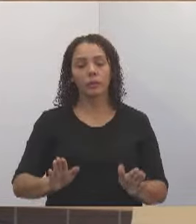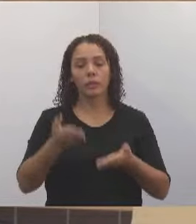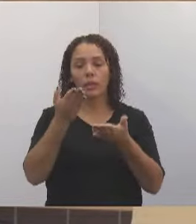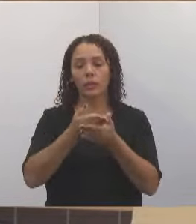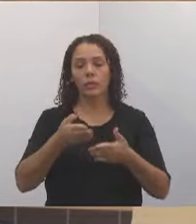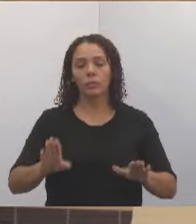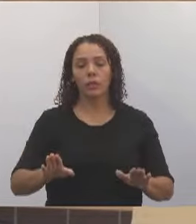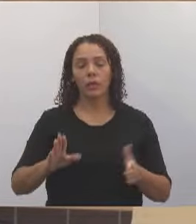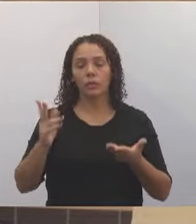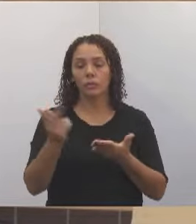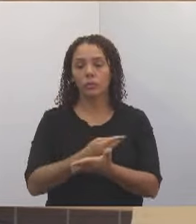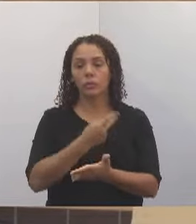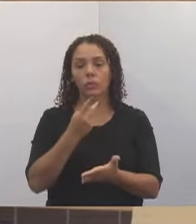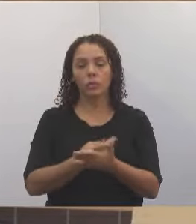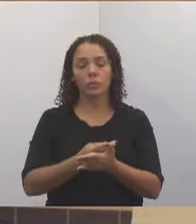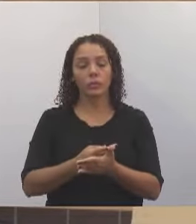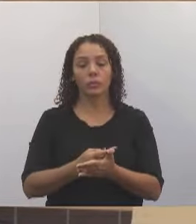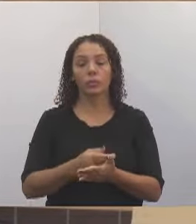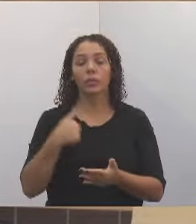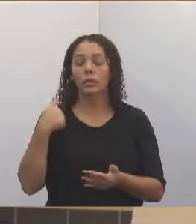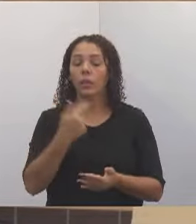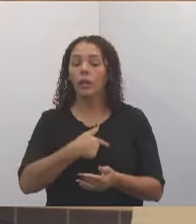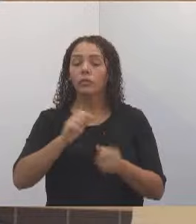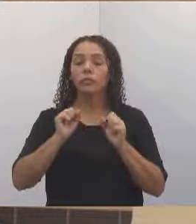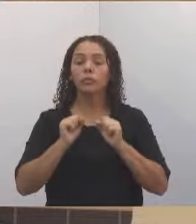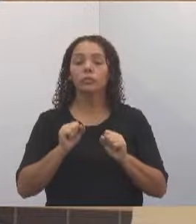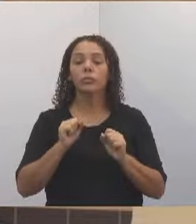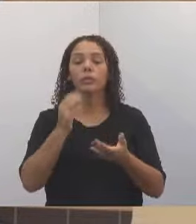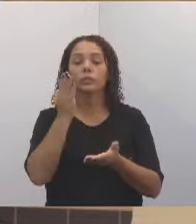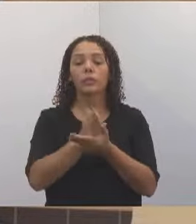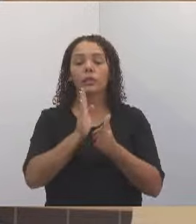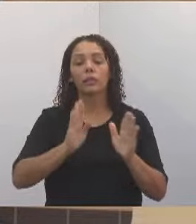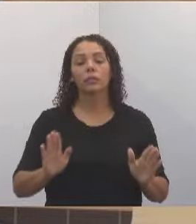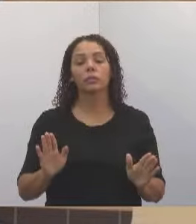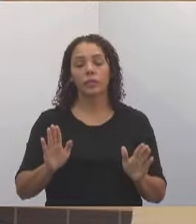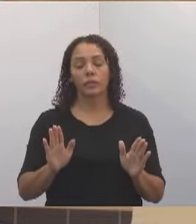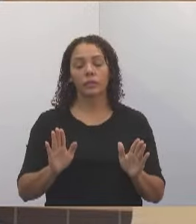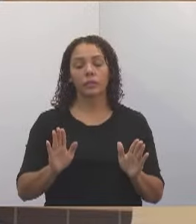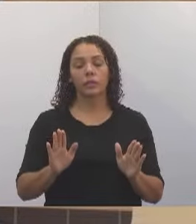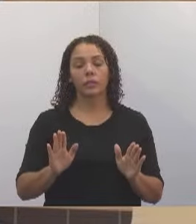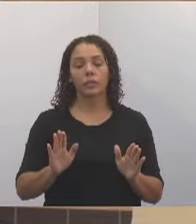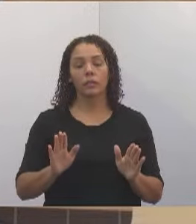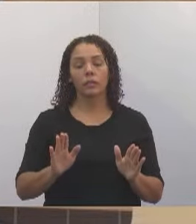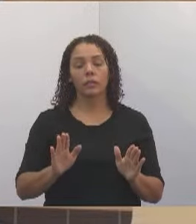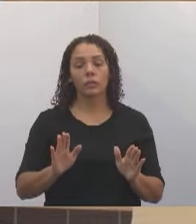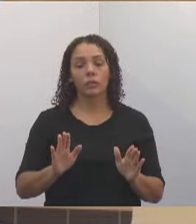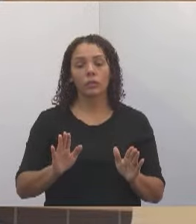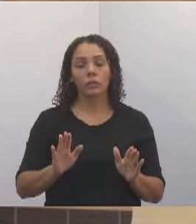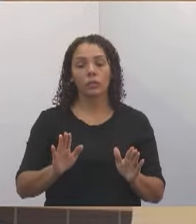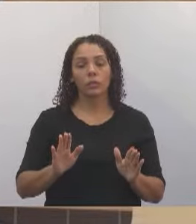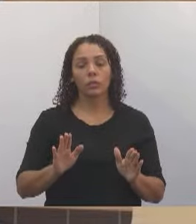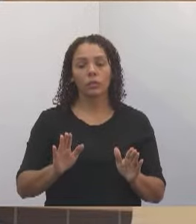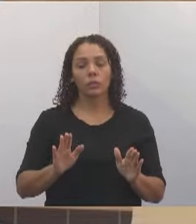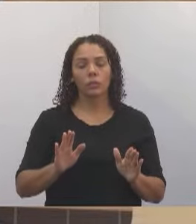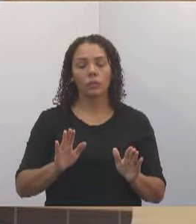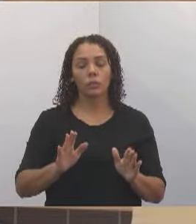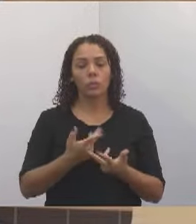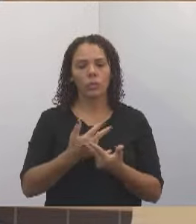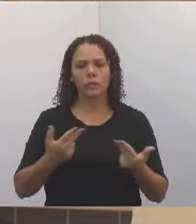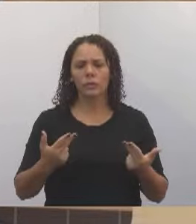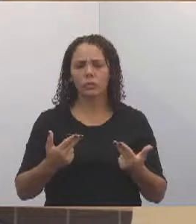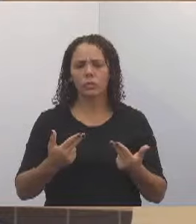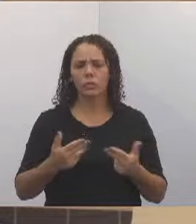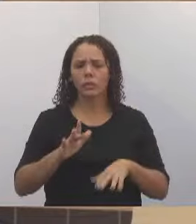de prática, que a gente possa romper com esse tipo de abuso que é exigido seu